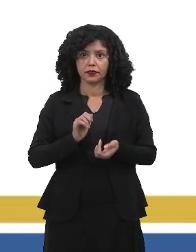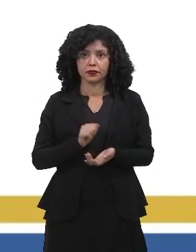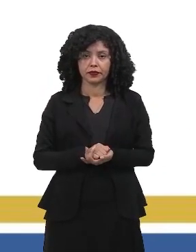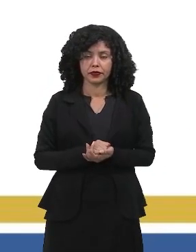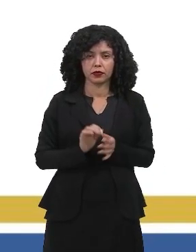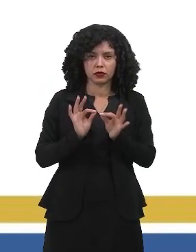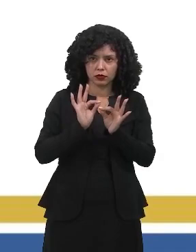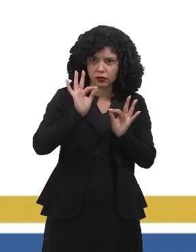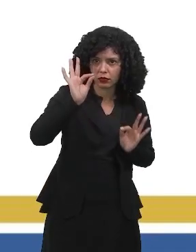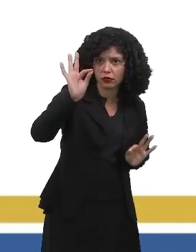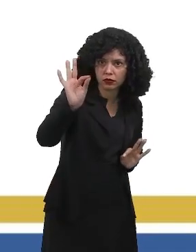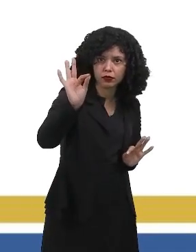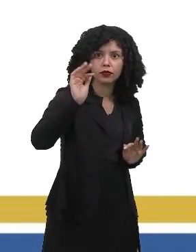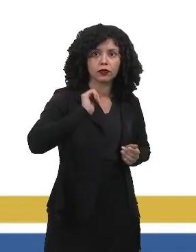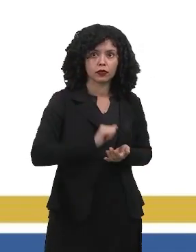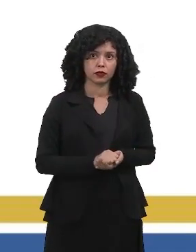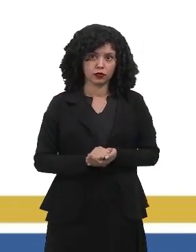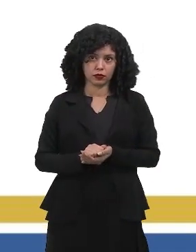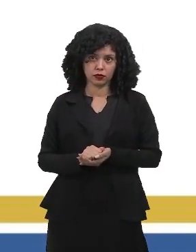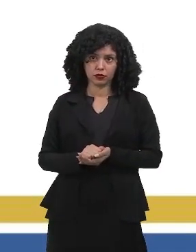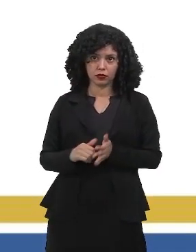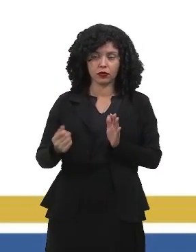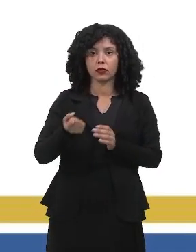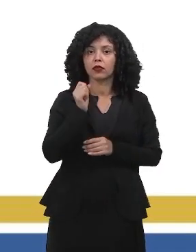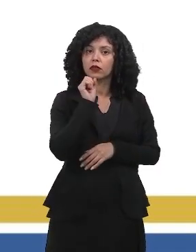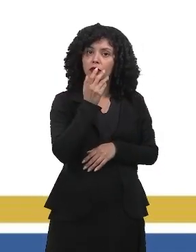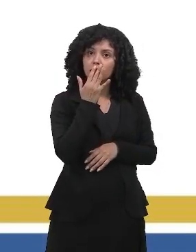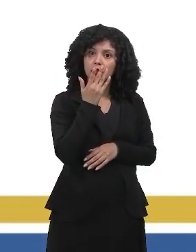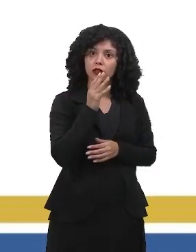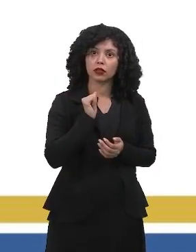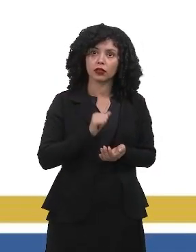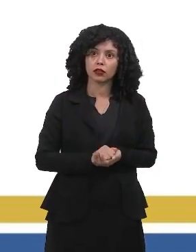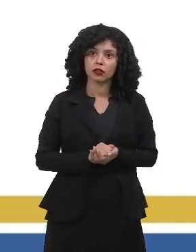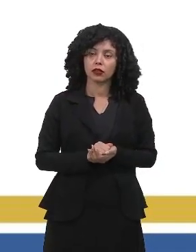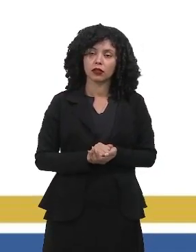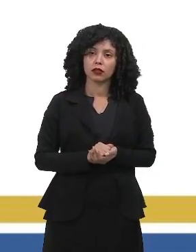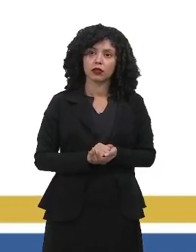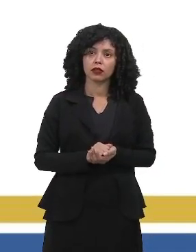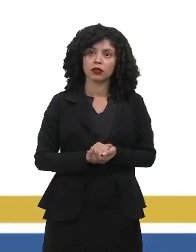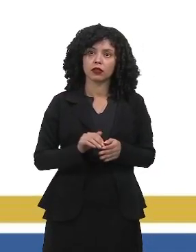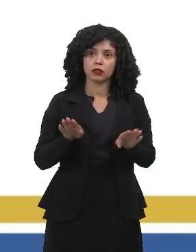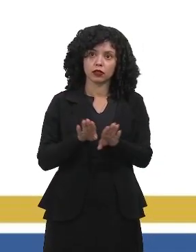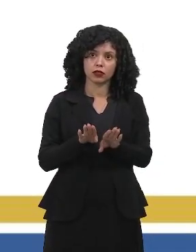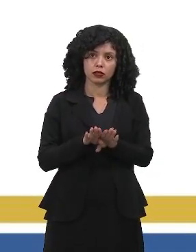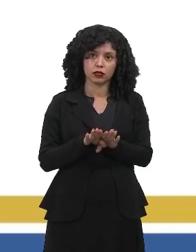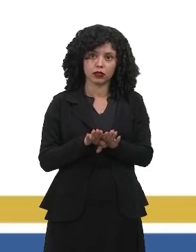o que está mais distante do intravioleta é quem? A cor. Que está mais distante